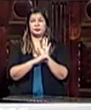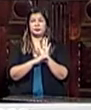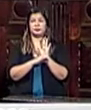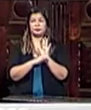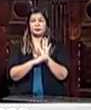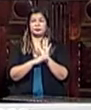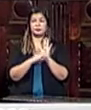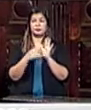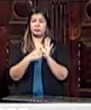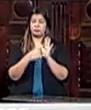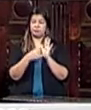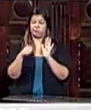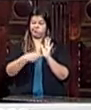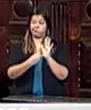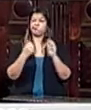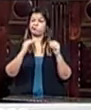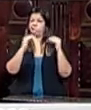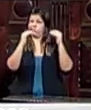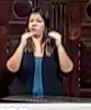respeitante à soberania.